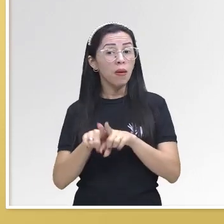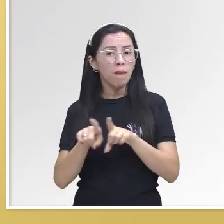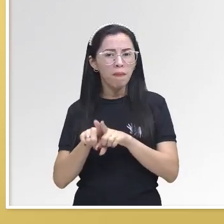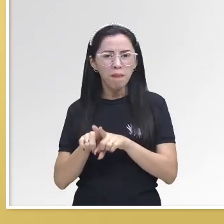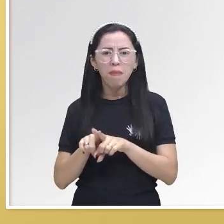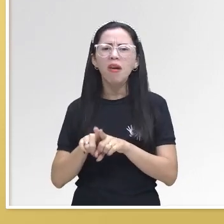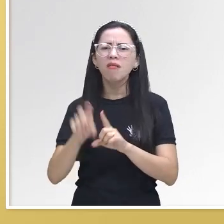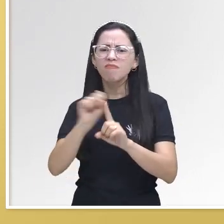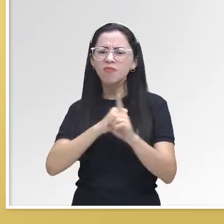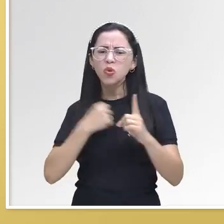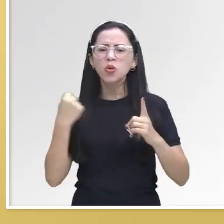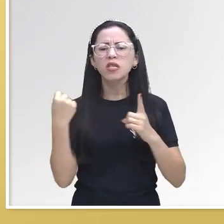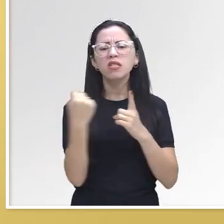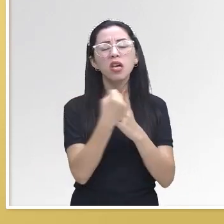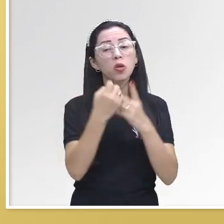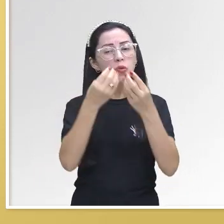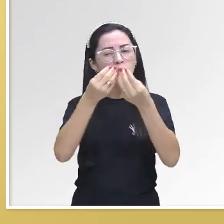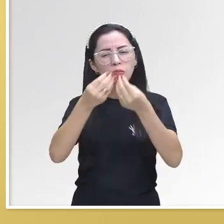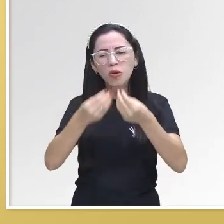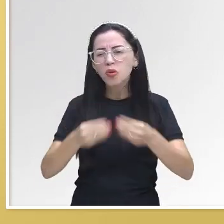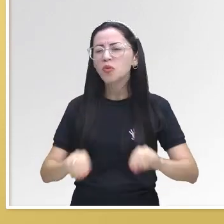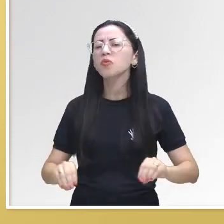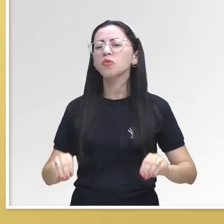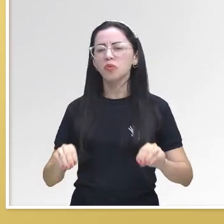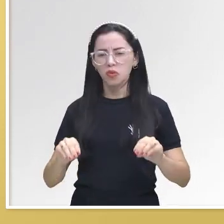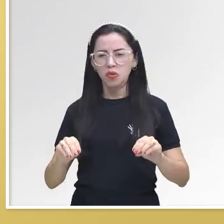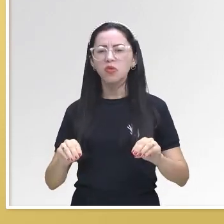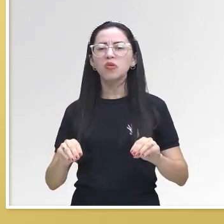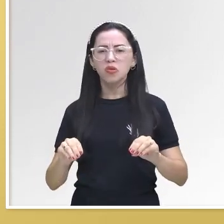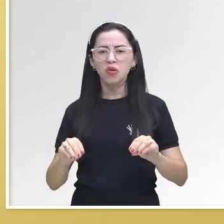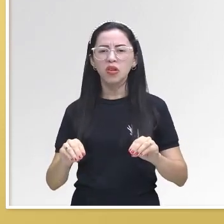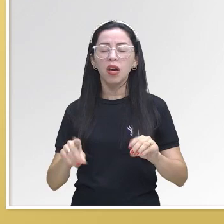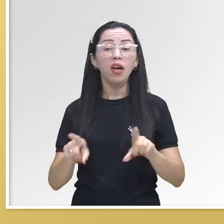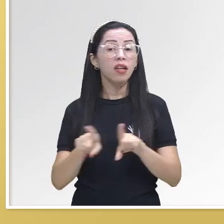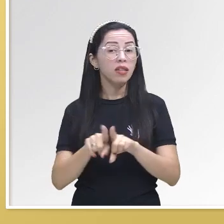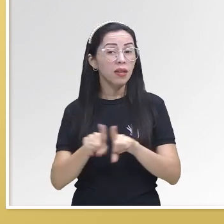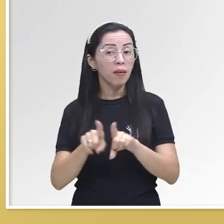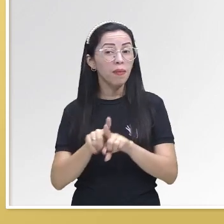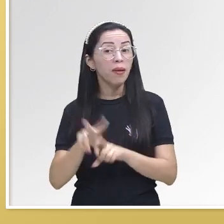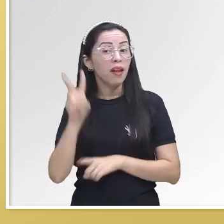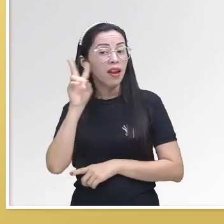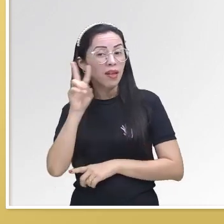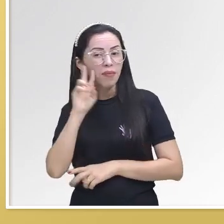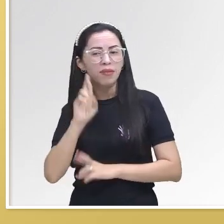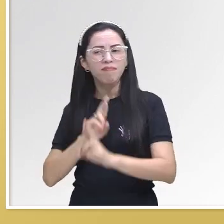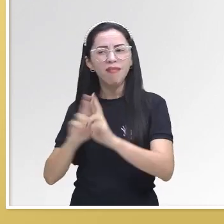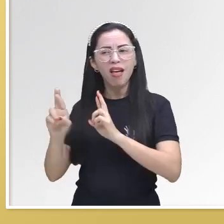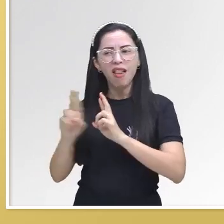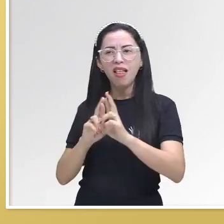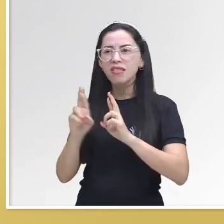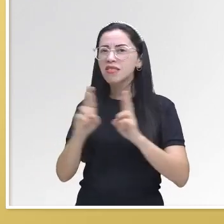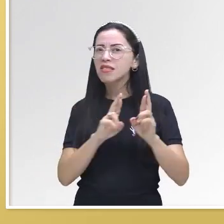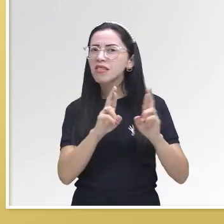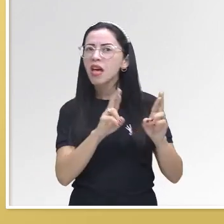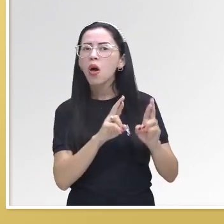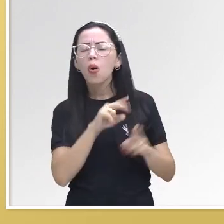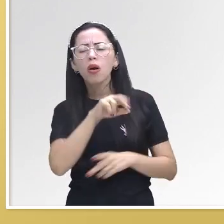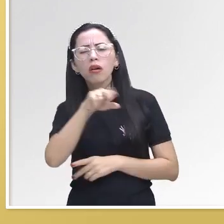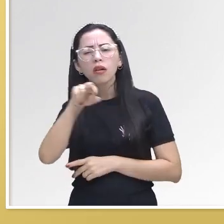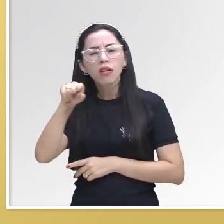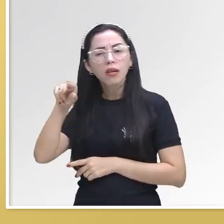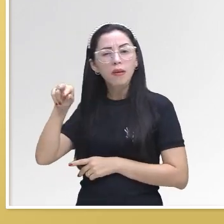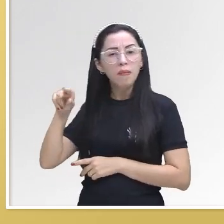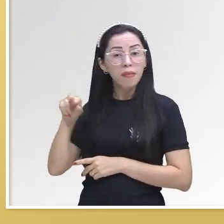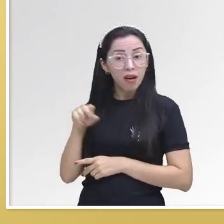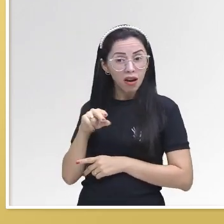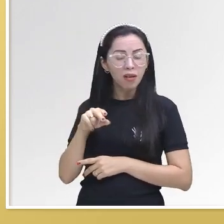a sociedade e as relações fraternais. Fraternal lembra relação entre irmãos, de irmandade, tá?